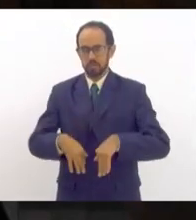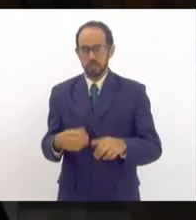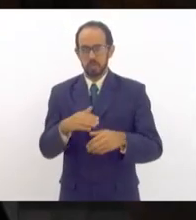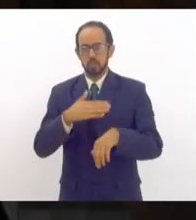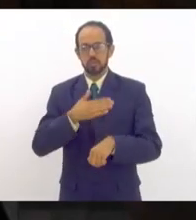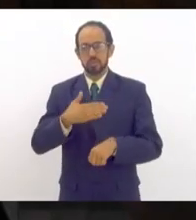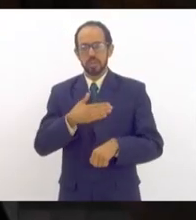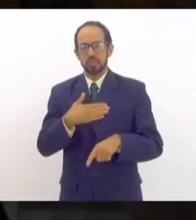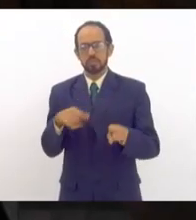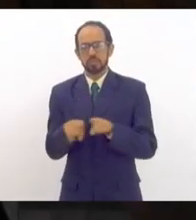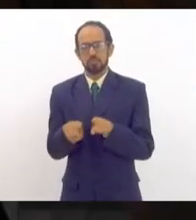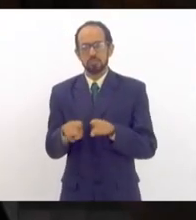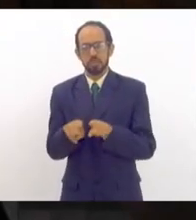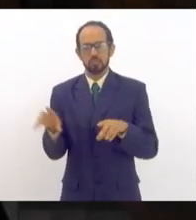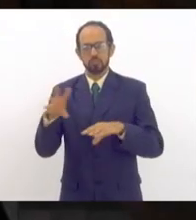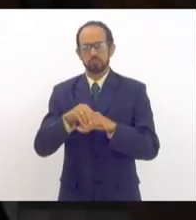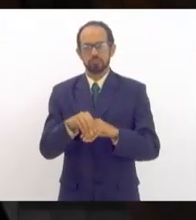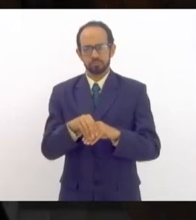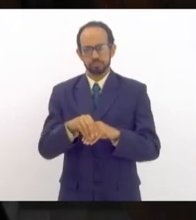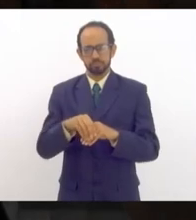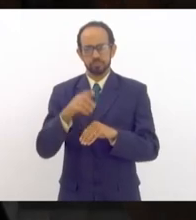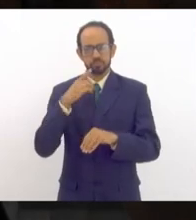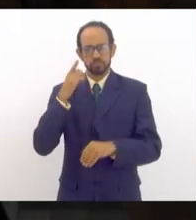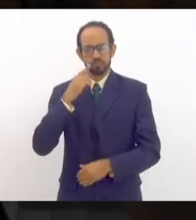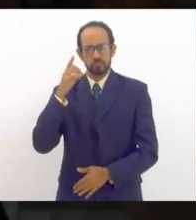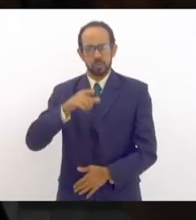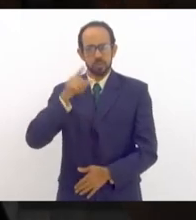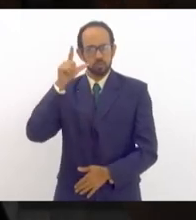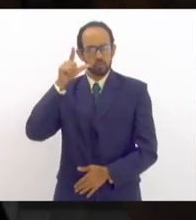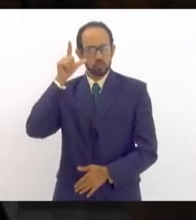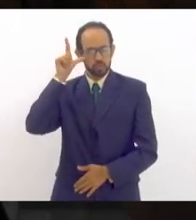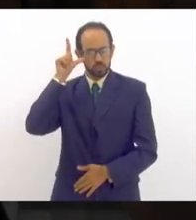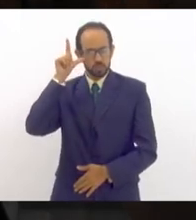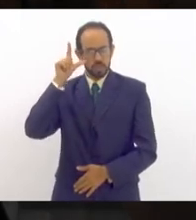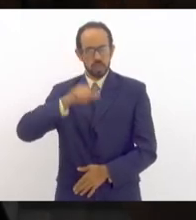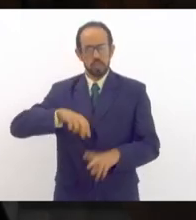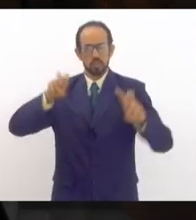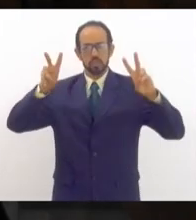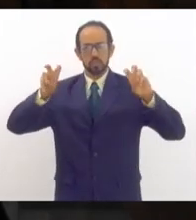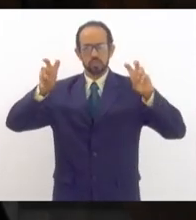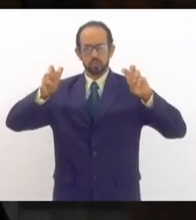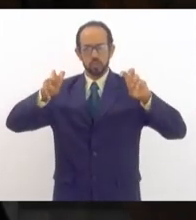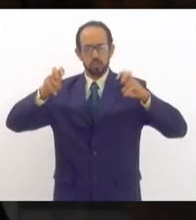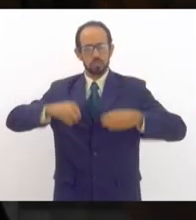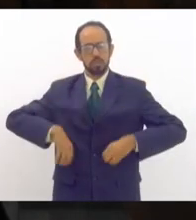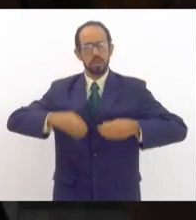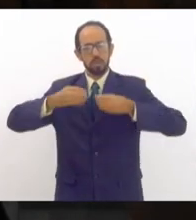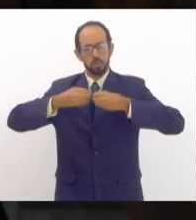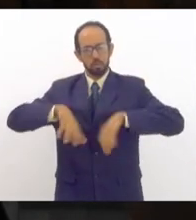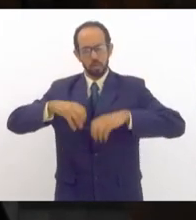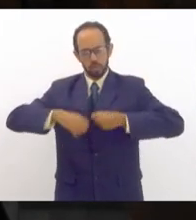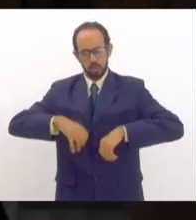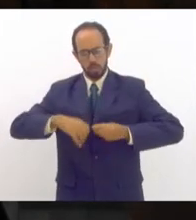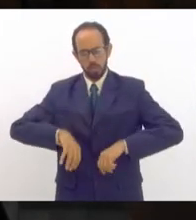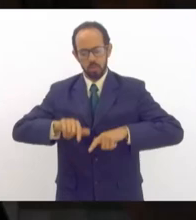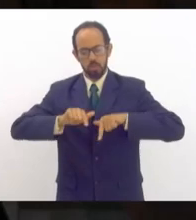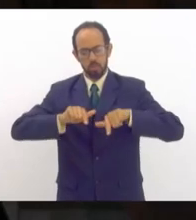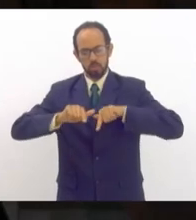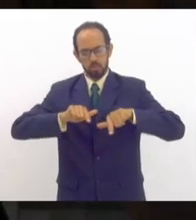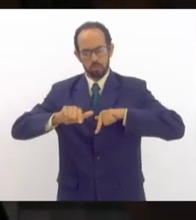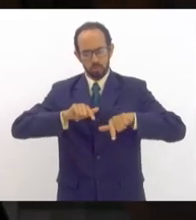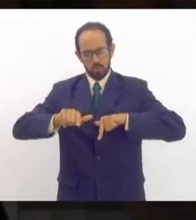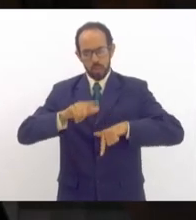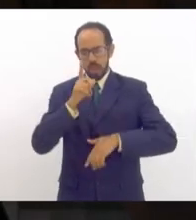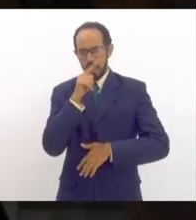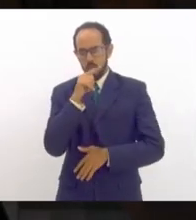aqui a deputada Lucinha No que diz respeito ao dese serviço que vem sendo prestado pela concessionária